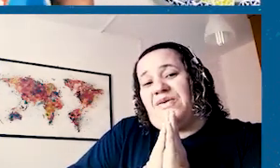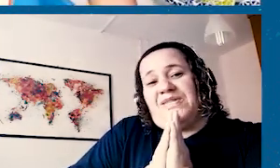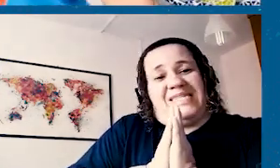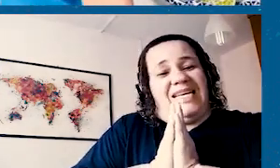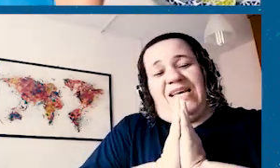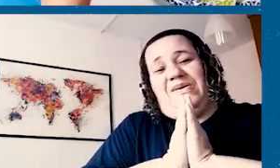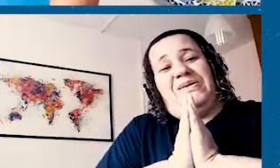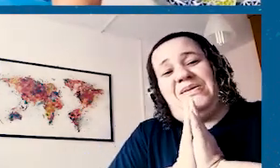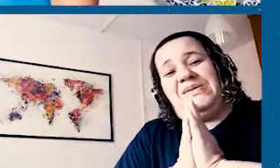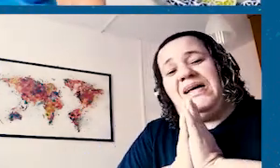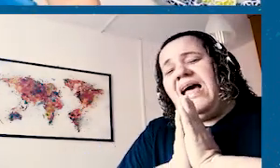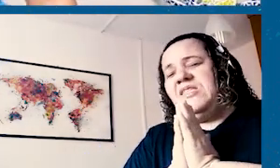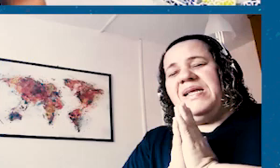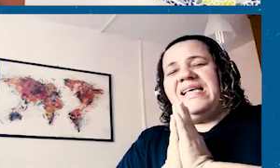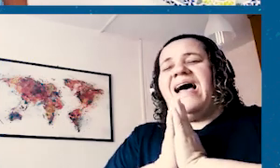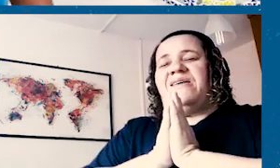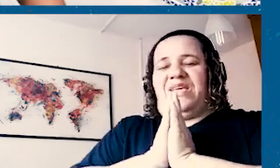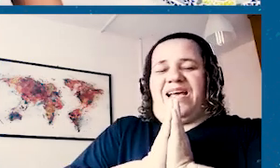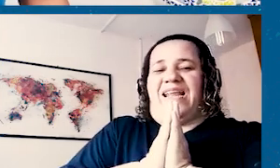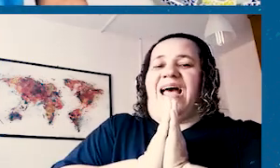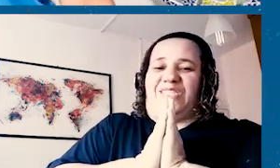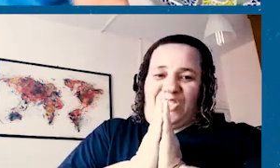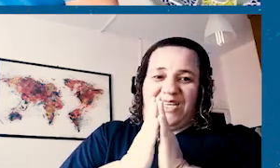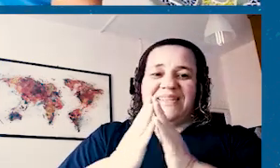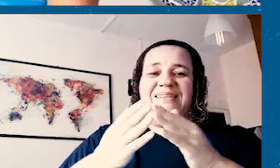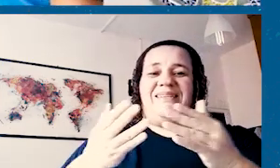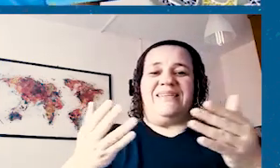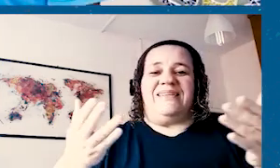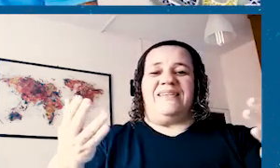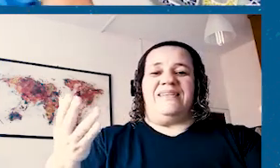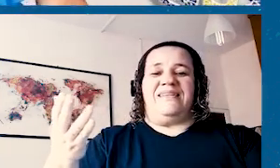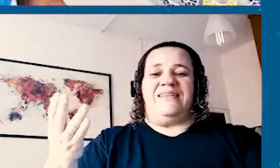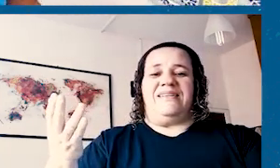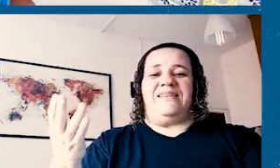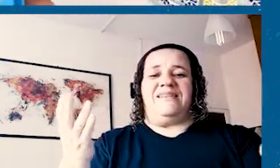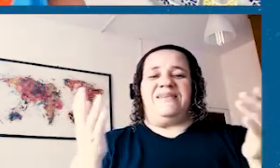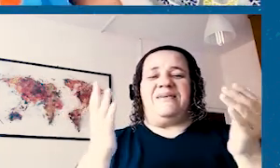palavras não consigo expressar minha gratidão.